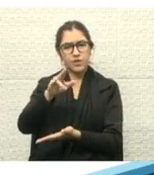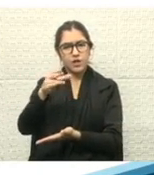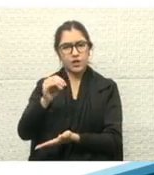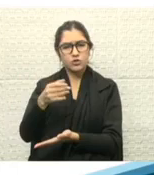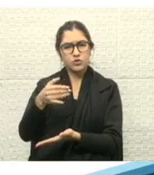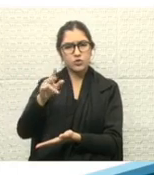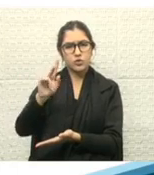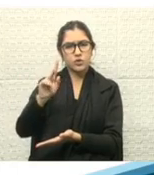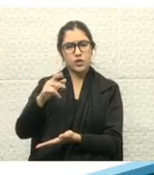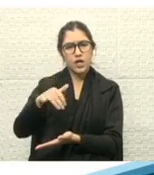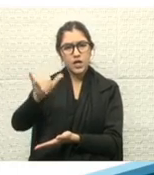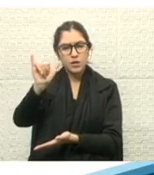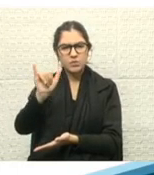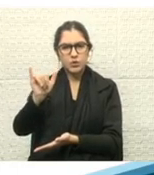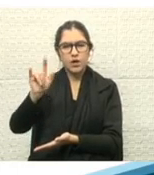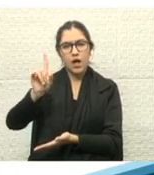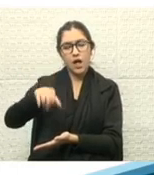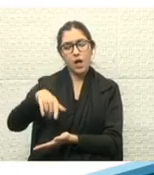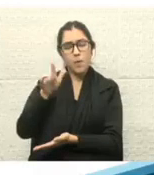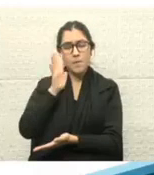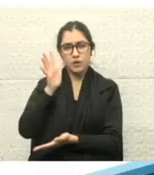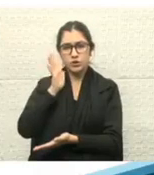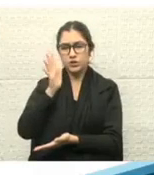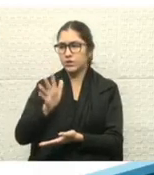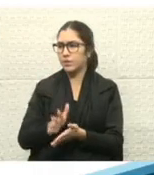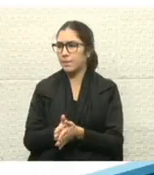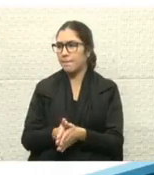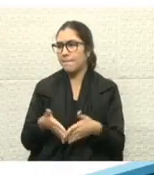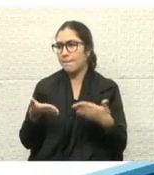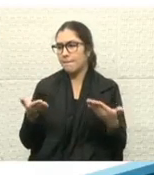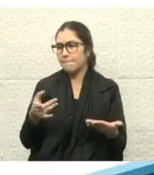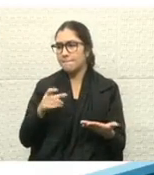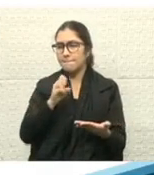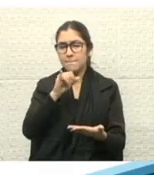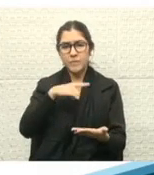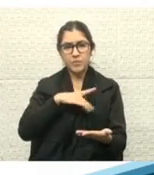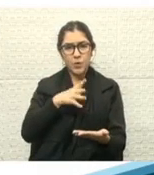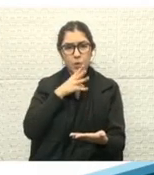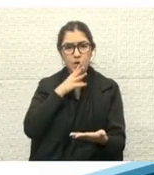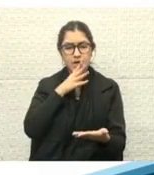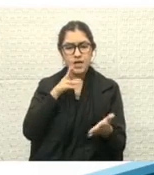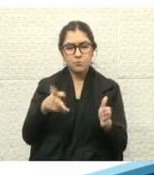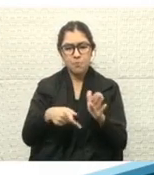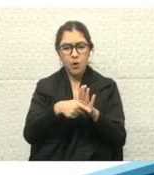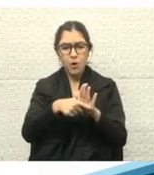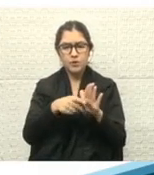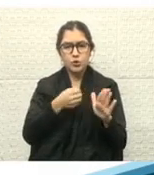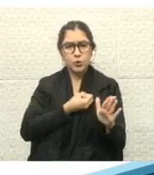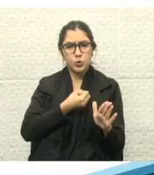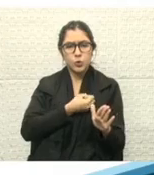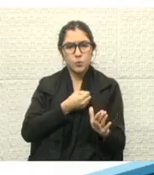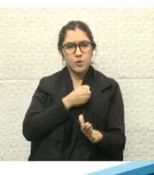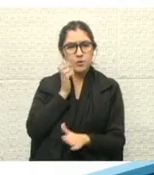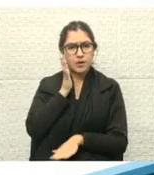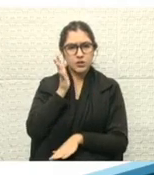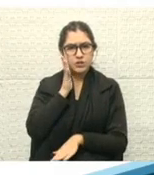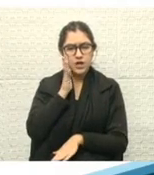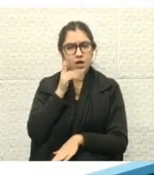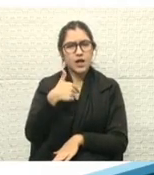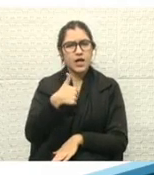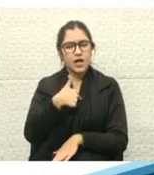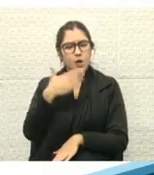Y, que é o eixo imaginário. Então, se eu conheço uma propriedade de um número imaginário,